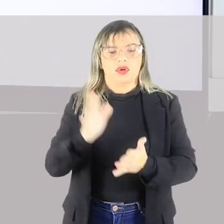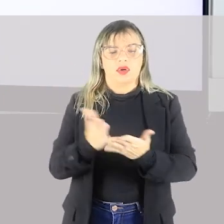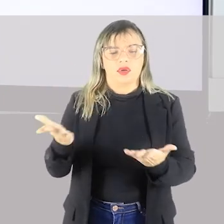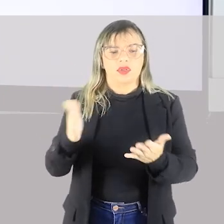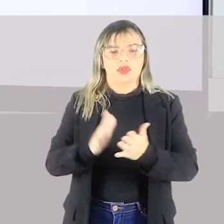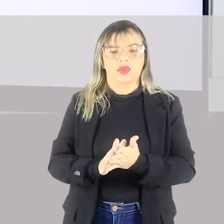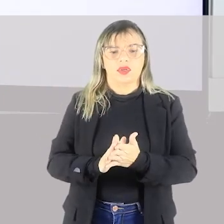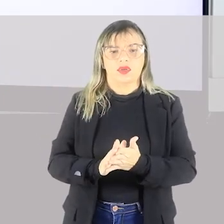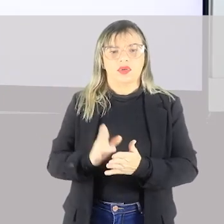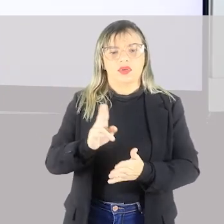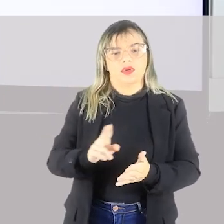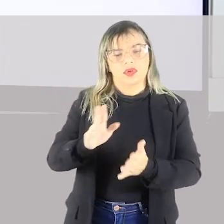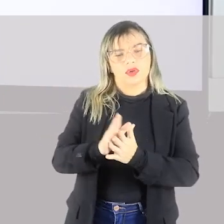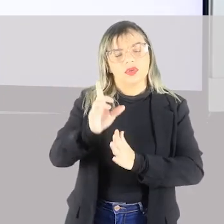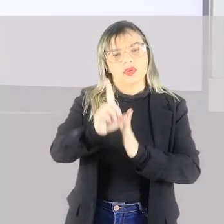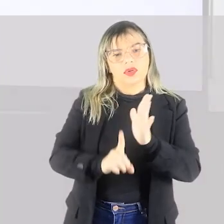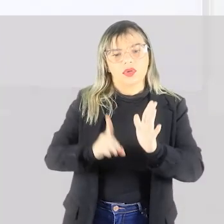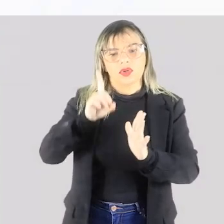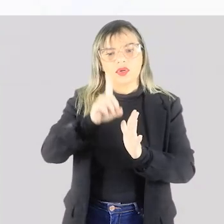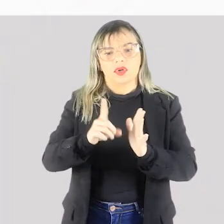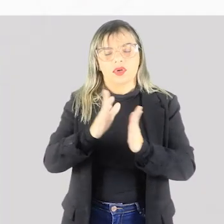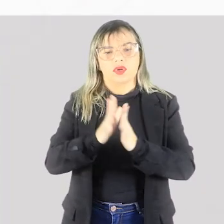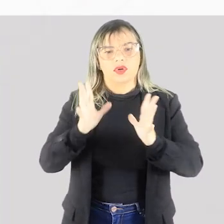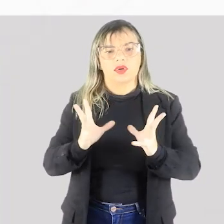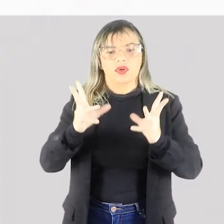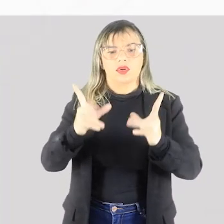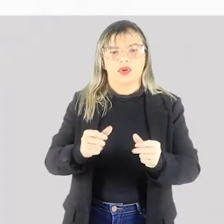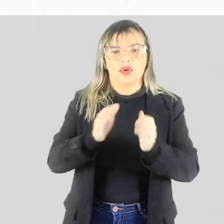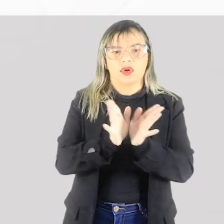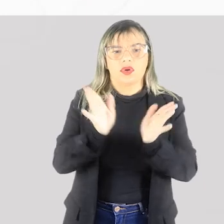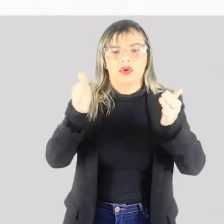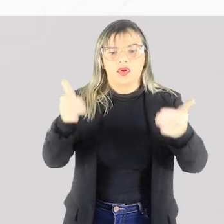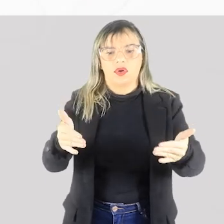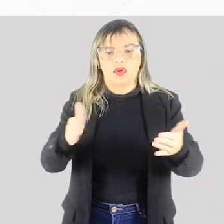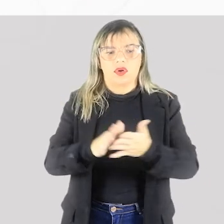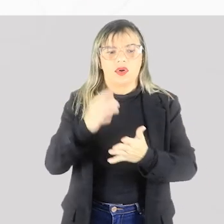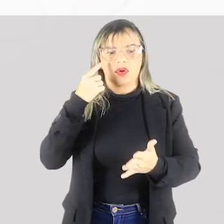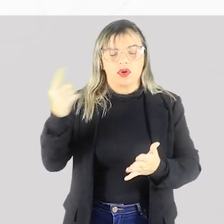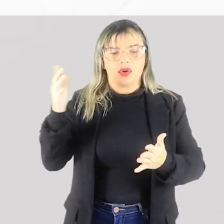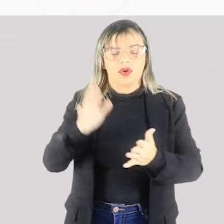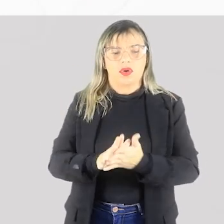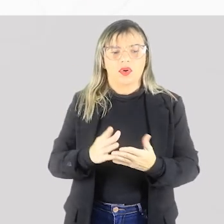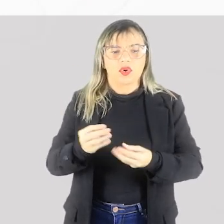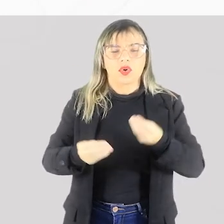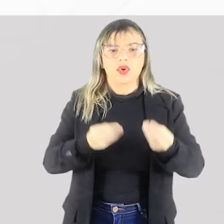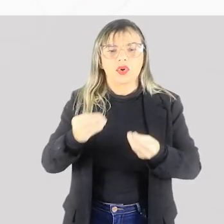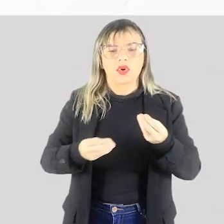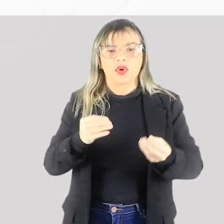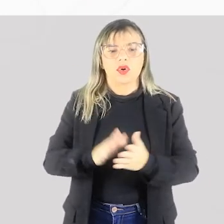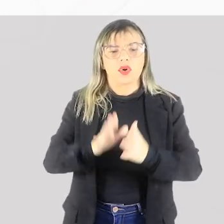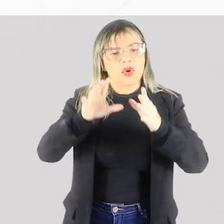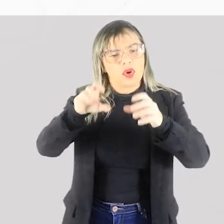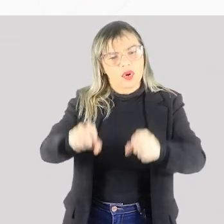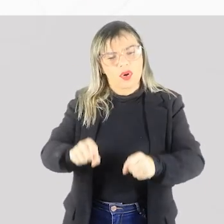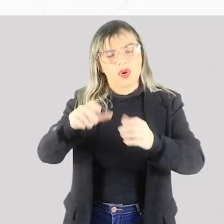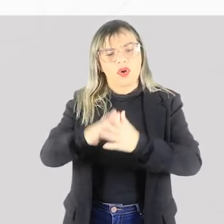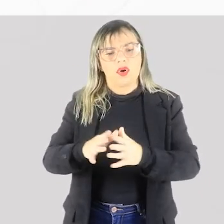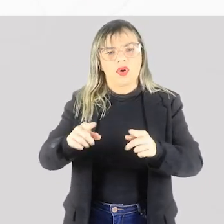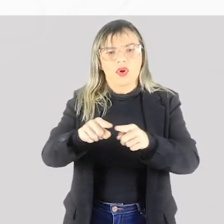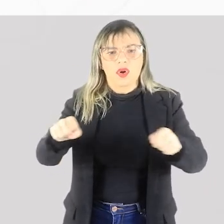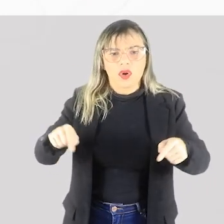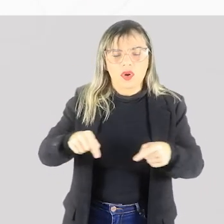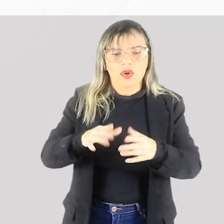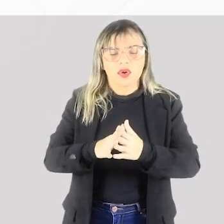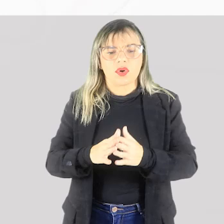implementação de diretrizes gerais, ou seja, de direcionamentos sobre a ocupação do território, bem como